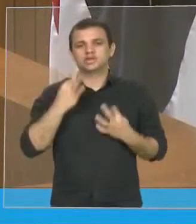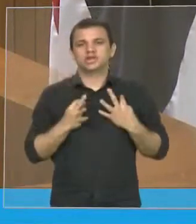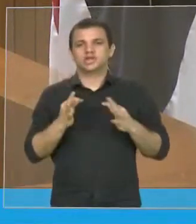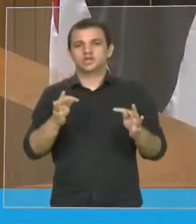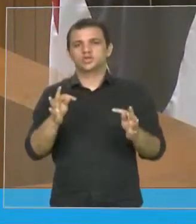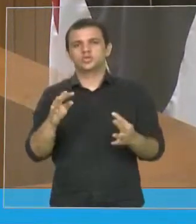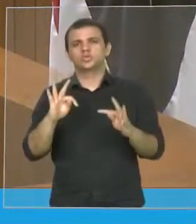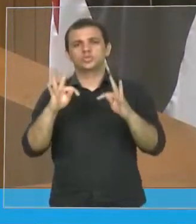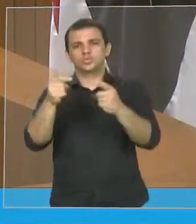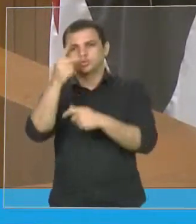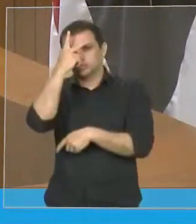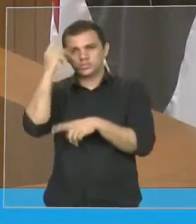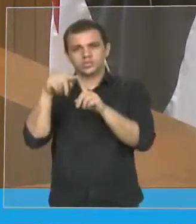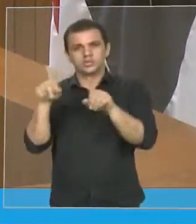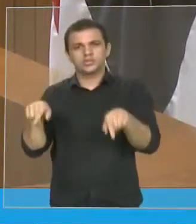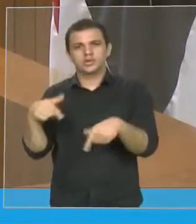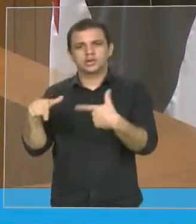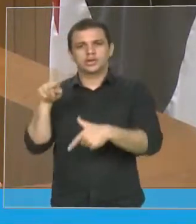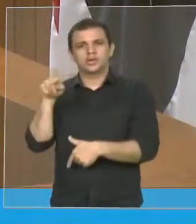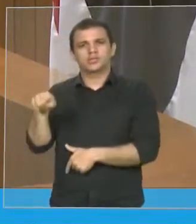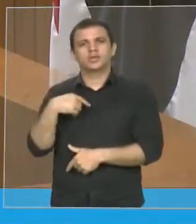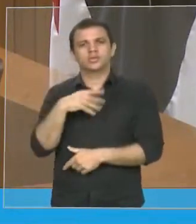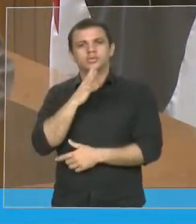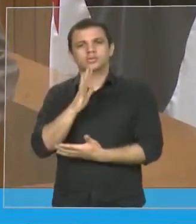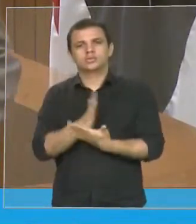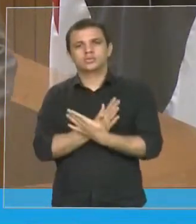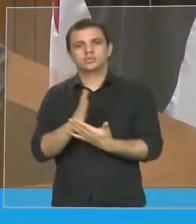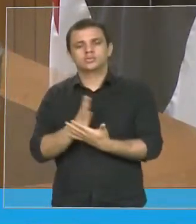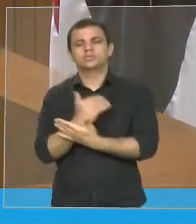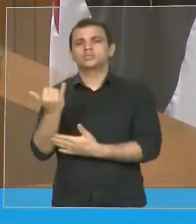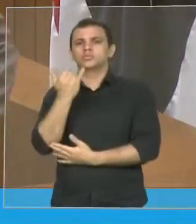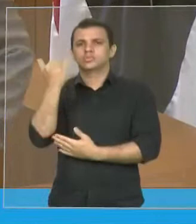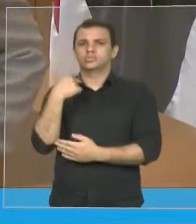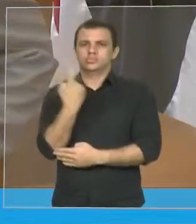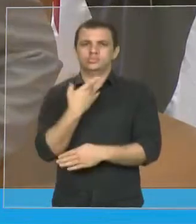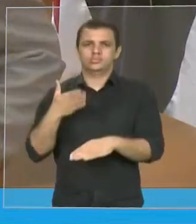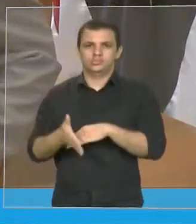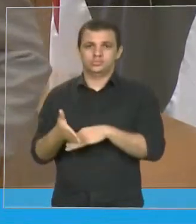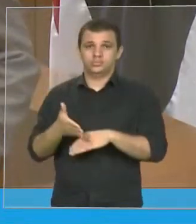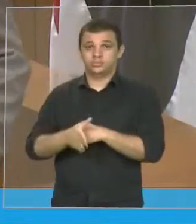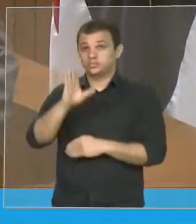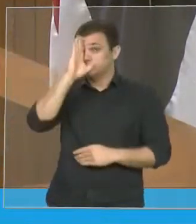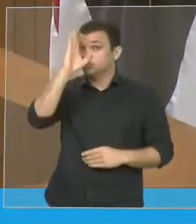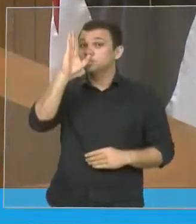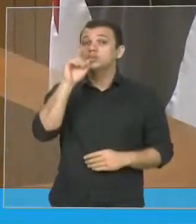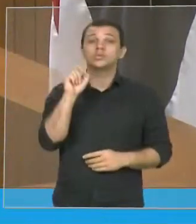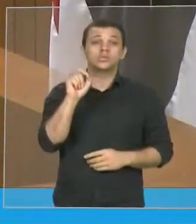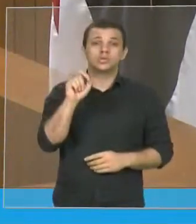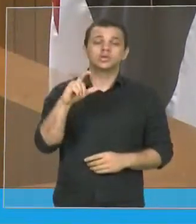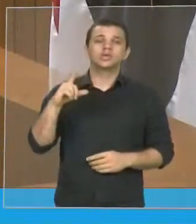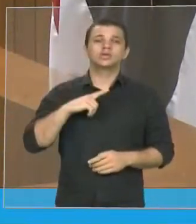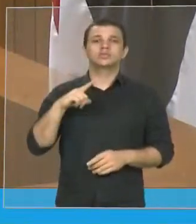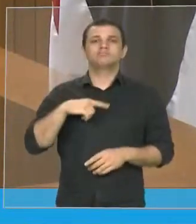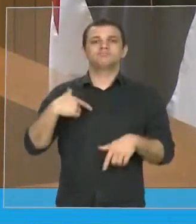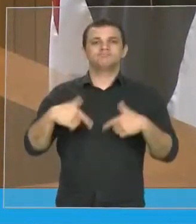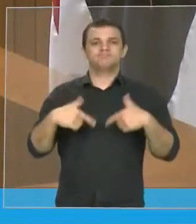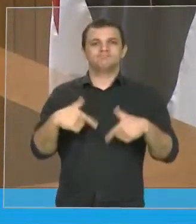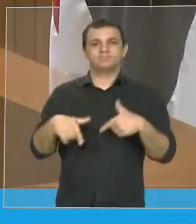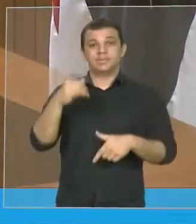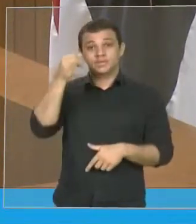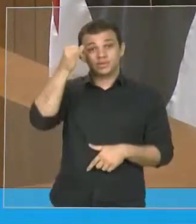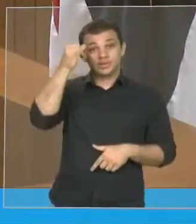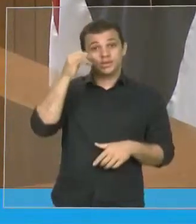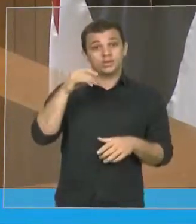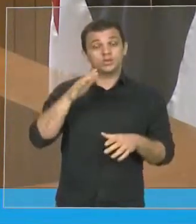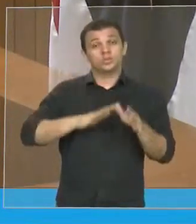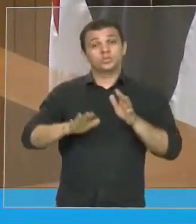nessa parceria. E o principal que nós temos visto no trabalho do TCE, doutor Caldas, é o acirramento das ações preventivas. É uma decisão